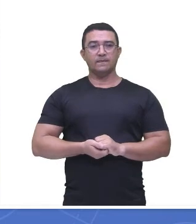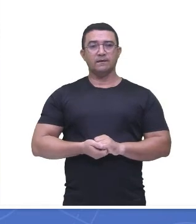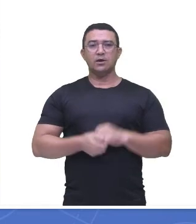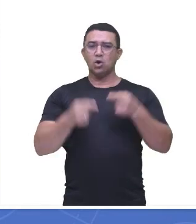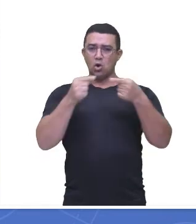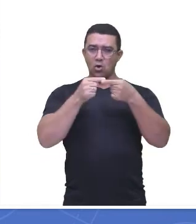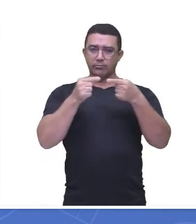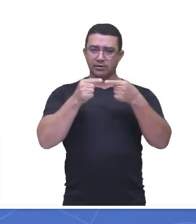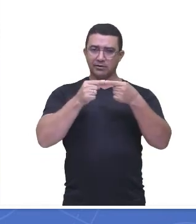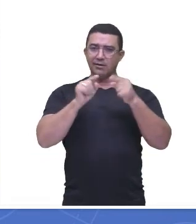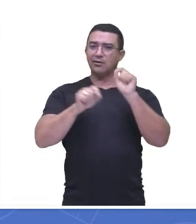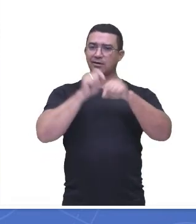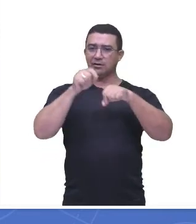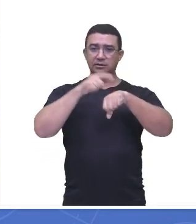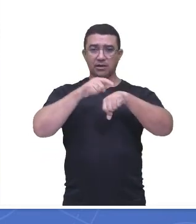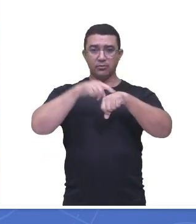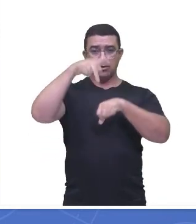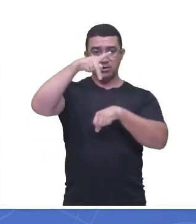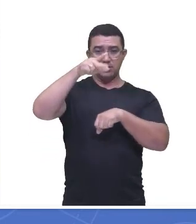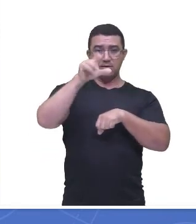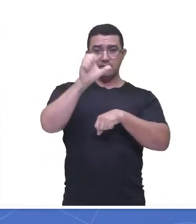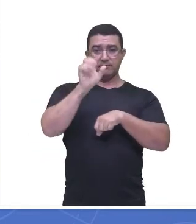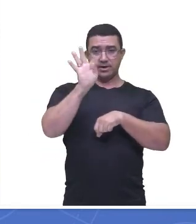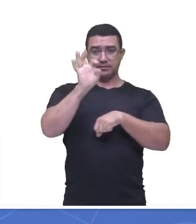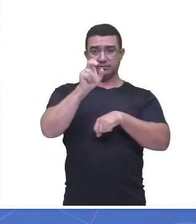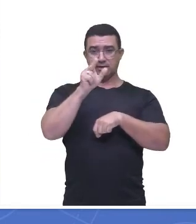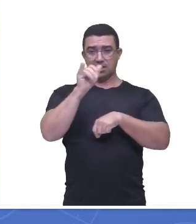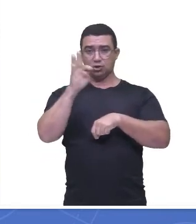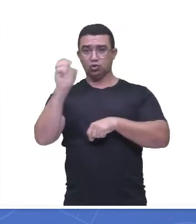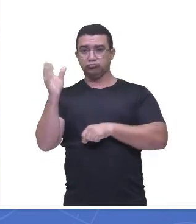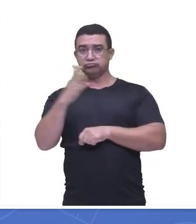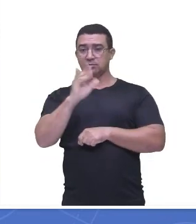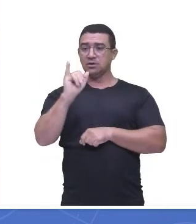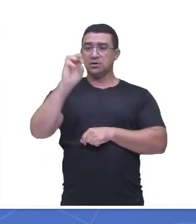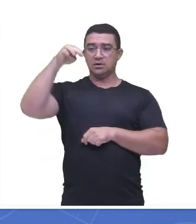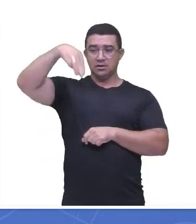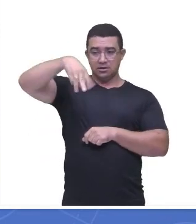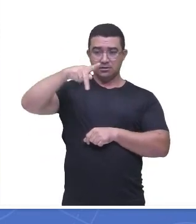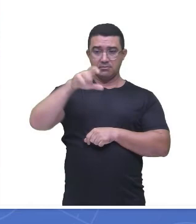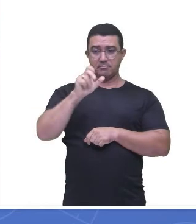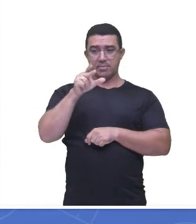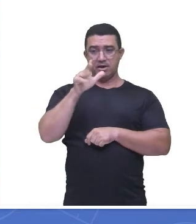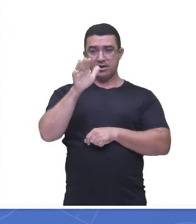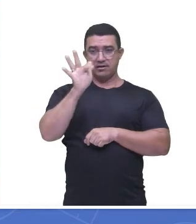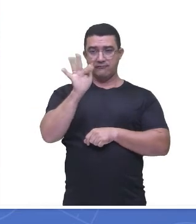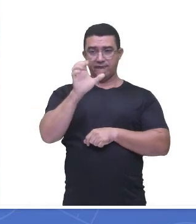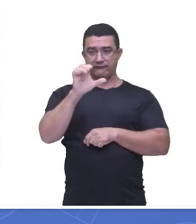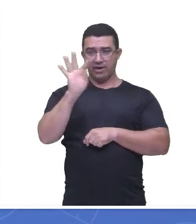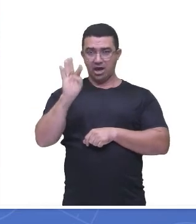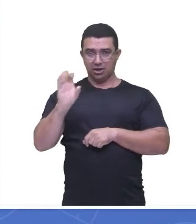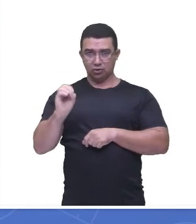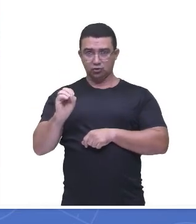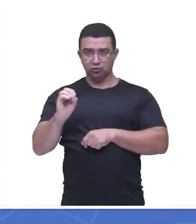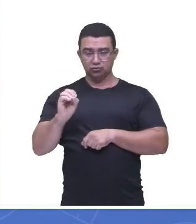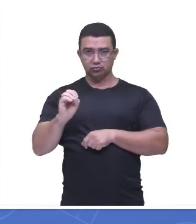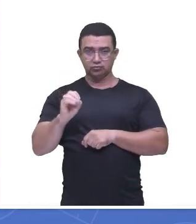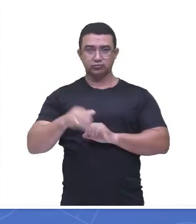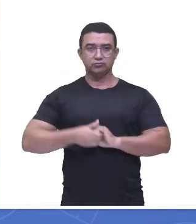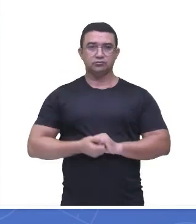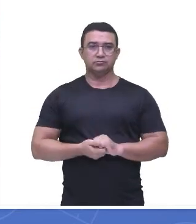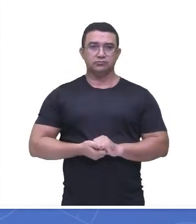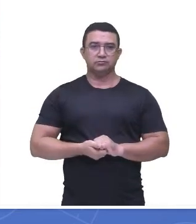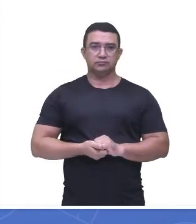ao pretérito imperfeito de indicativo. O tema de hoje, praticando, é só isso, né? Pretérito imperfeito de